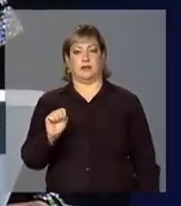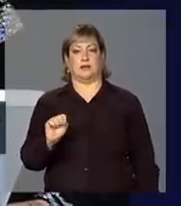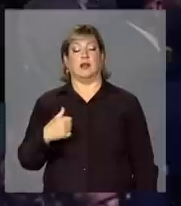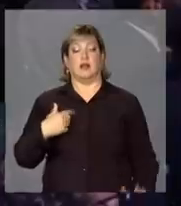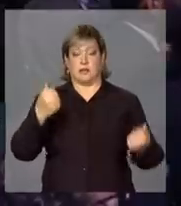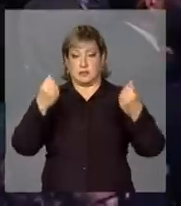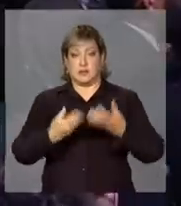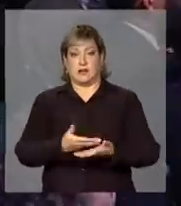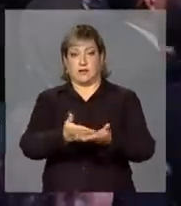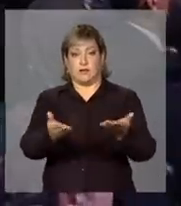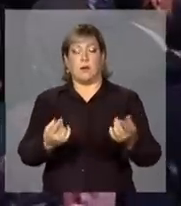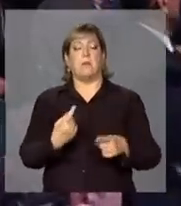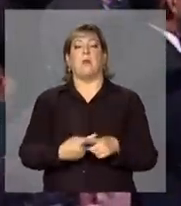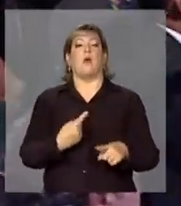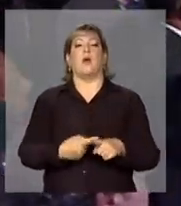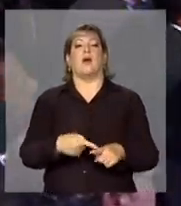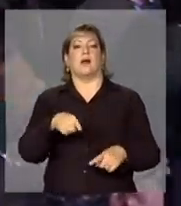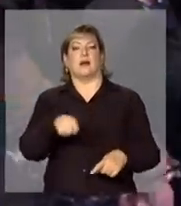dessas medidas.